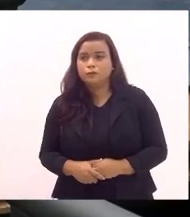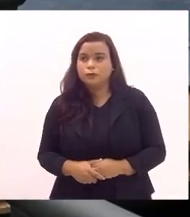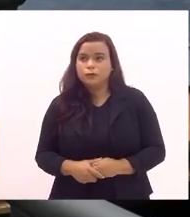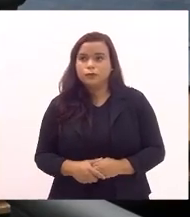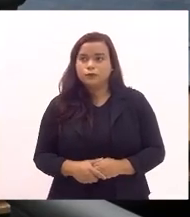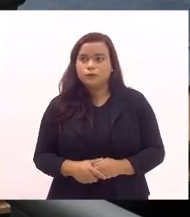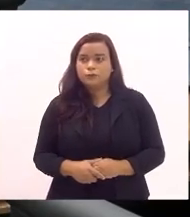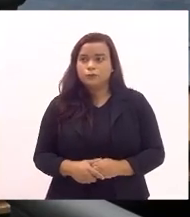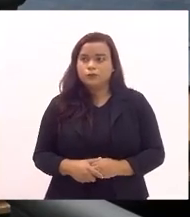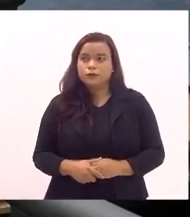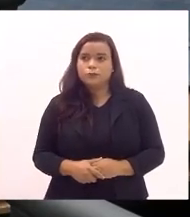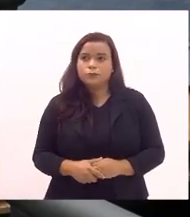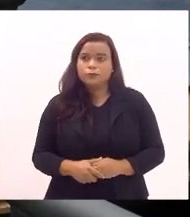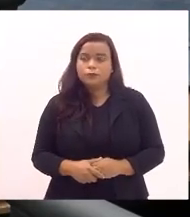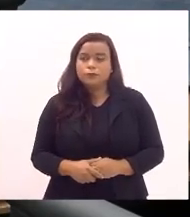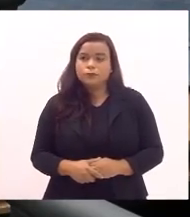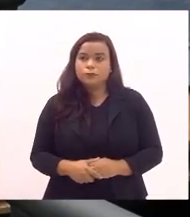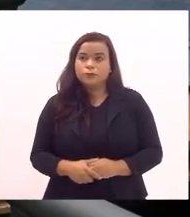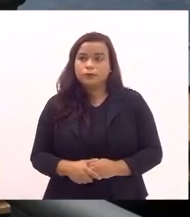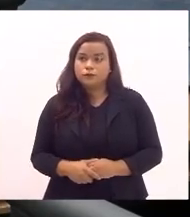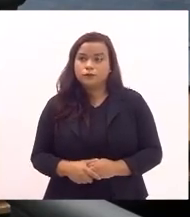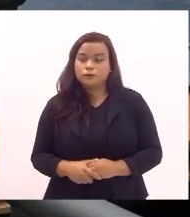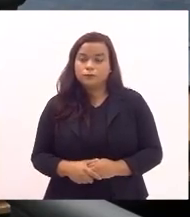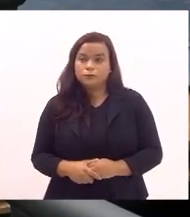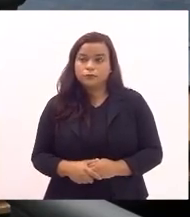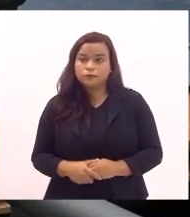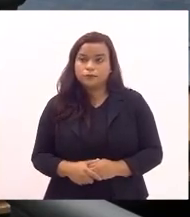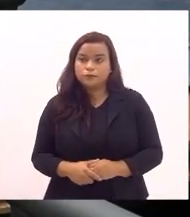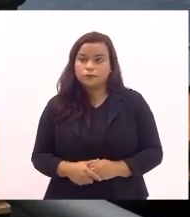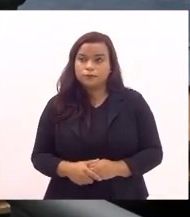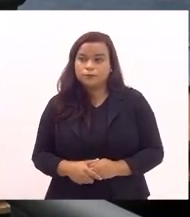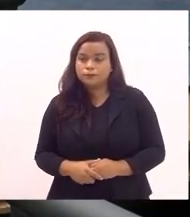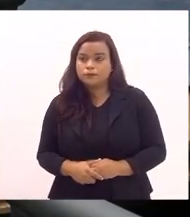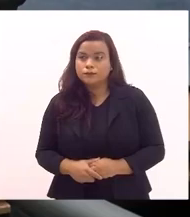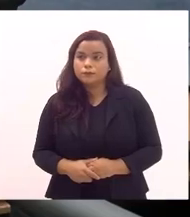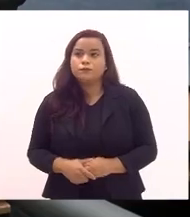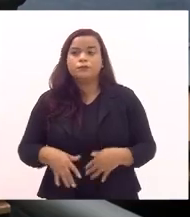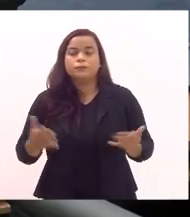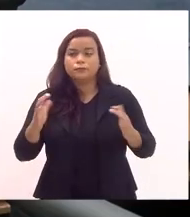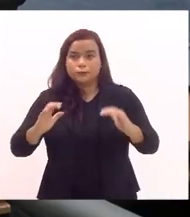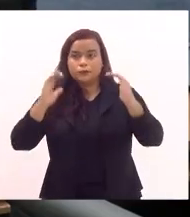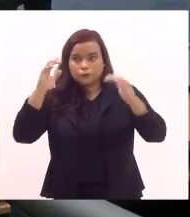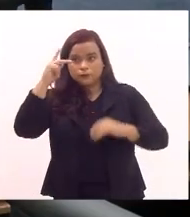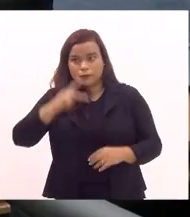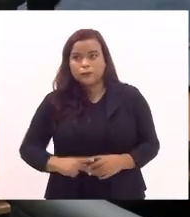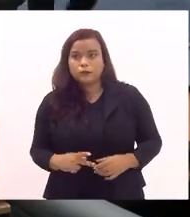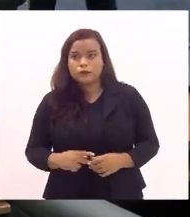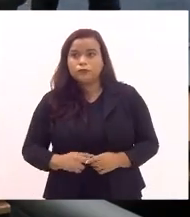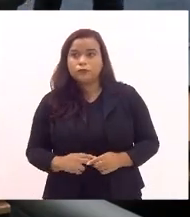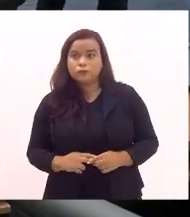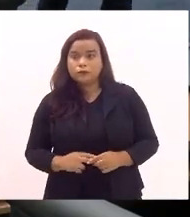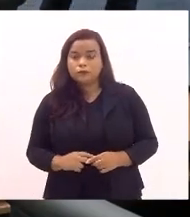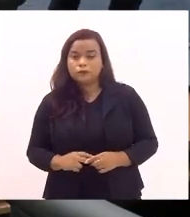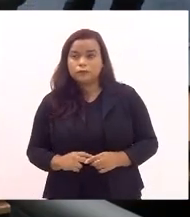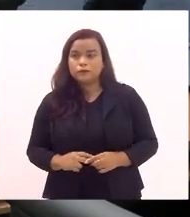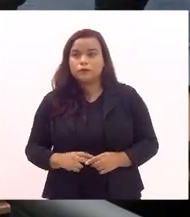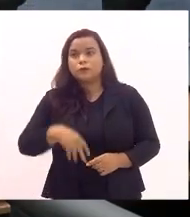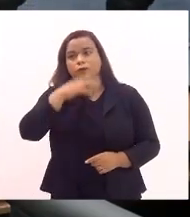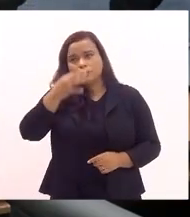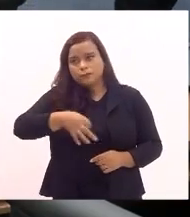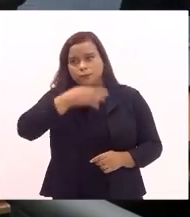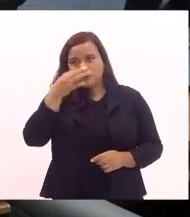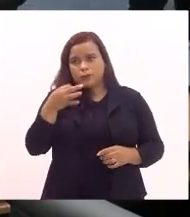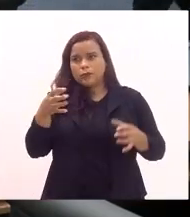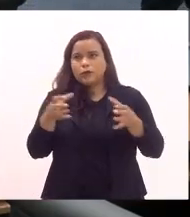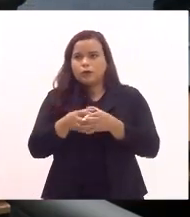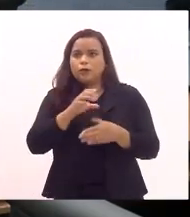tá acontecendo aí E aí é só Presidente três parecer da